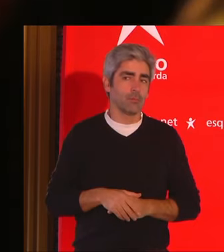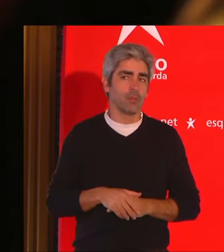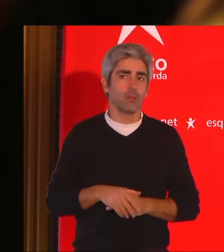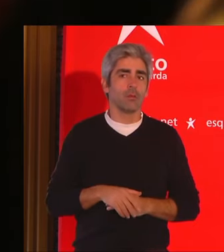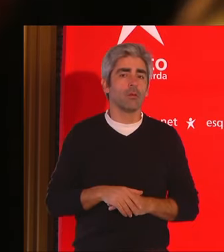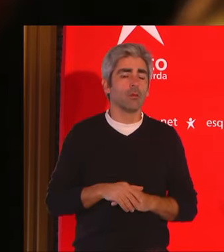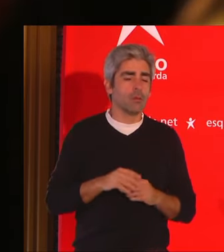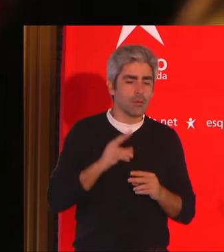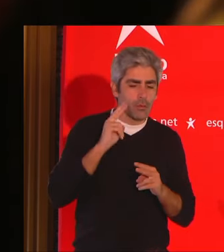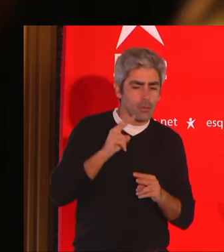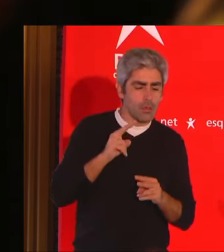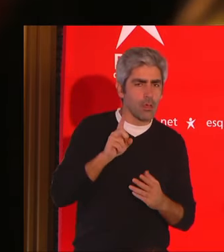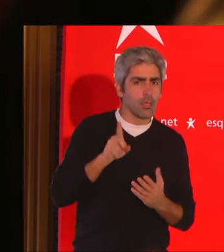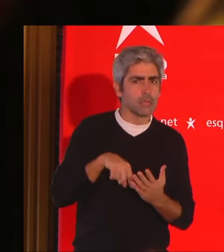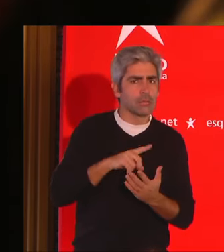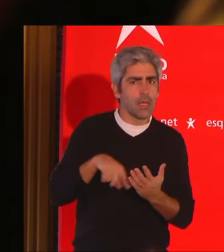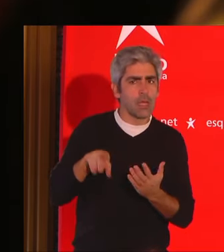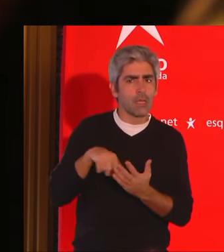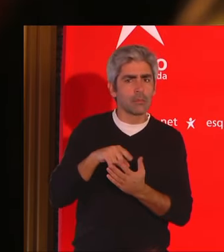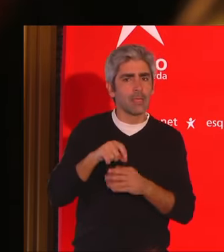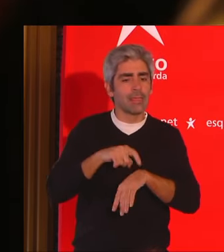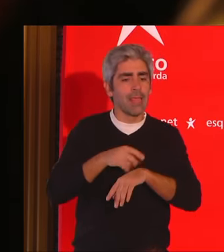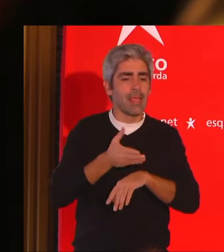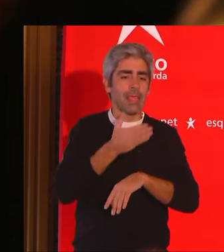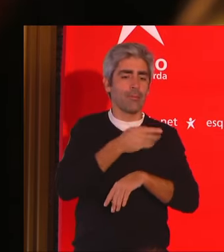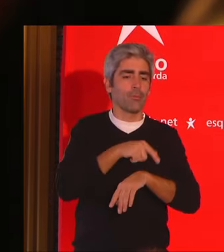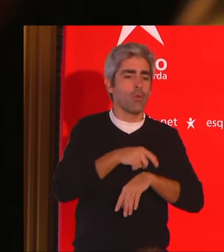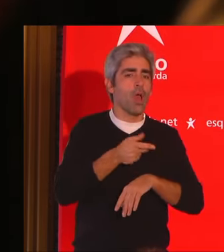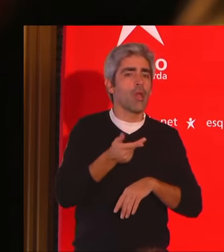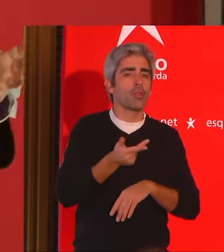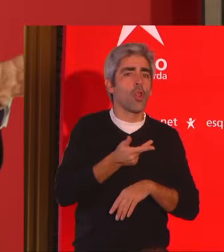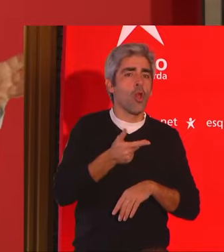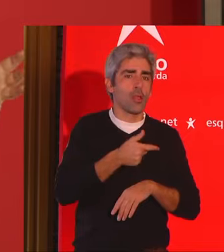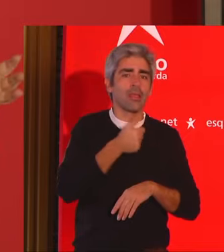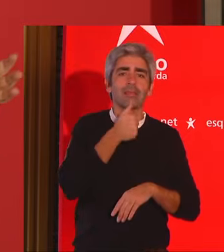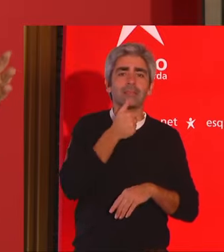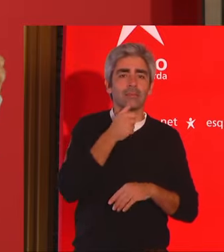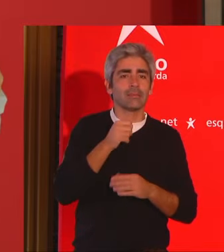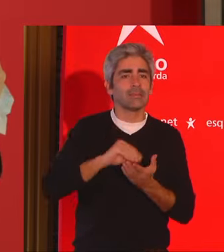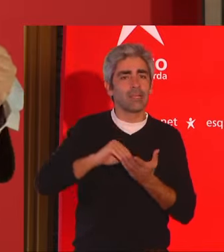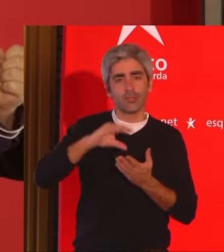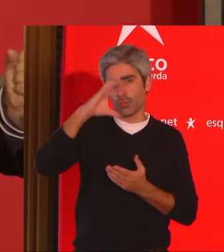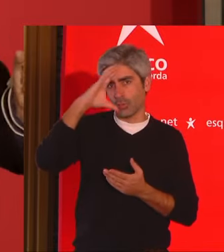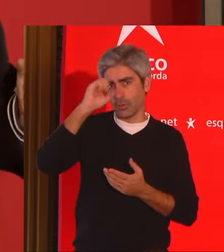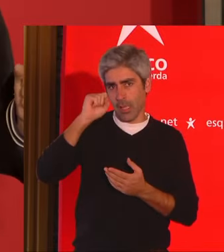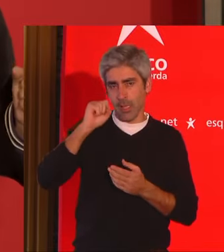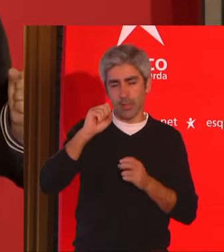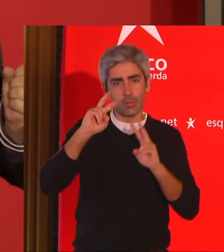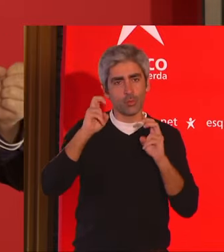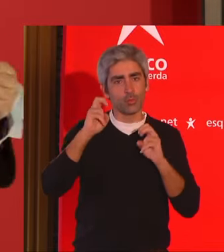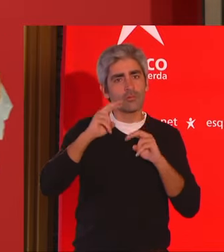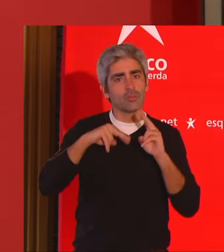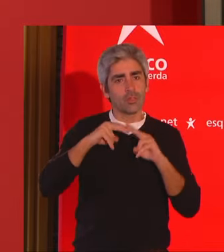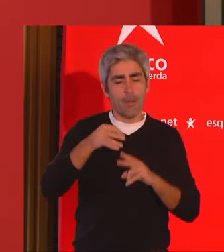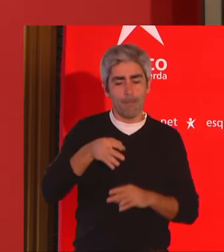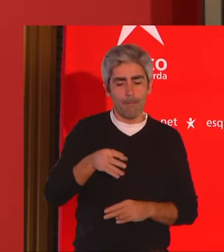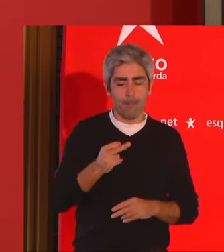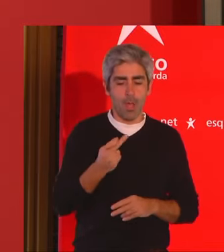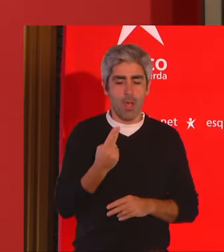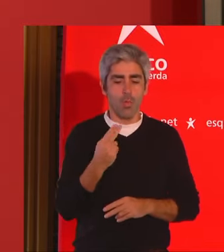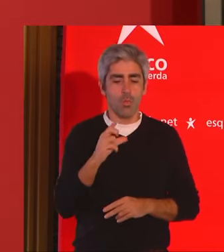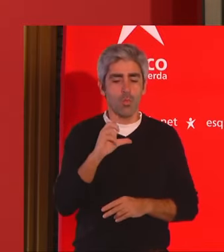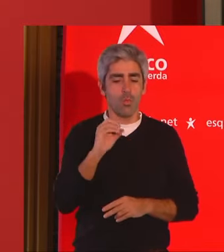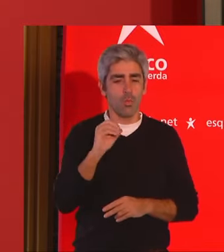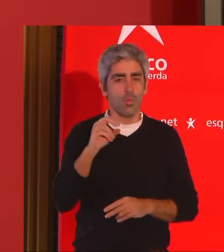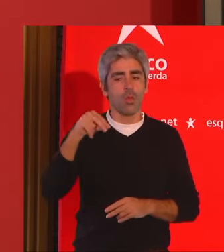tinham sido subitamente canceladas naqueles anos da Troika, pela decisão do secretário de Estado, então, dos Assuntos Fiscais, Paulo Núncio.